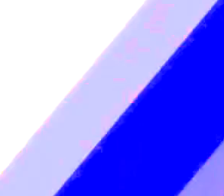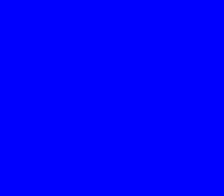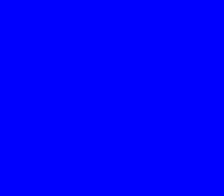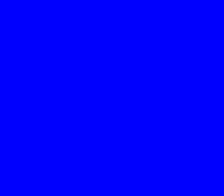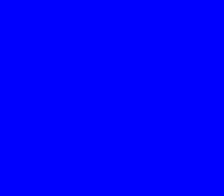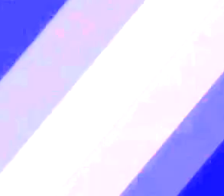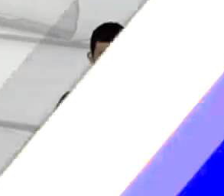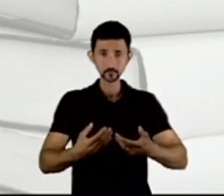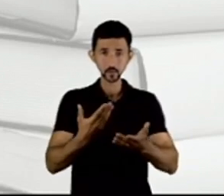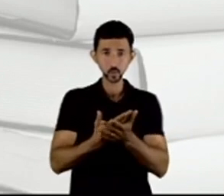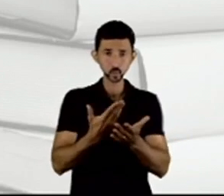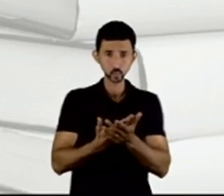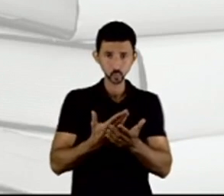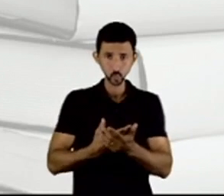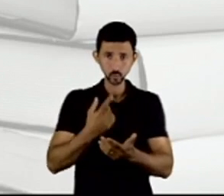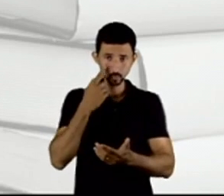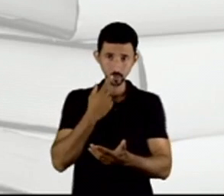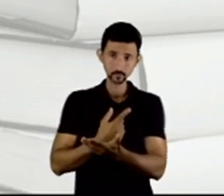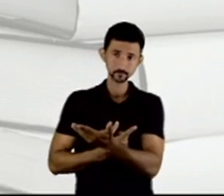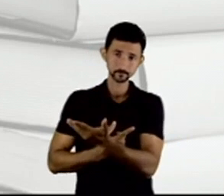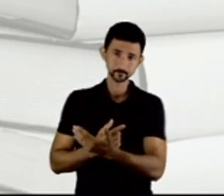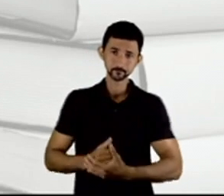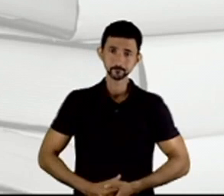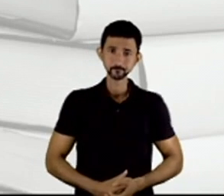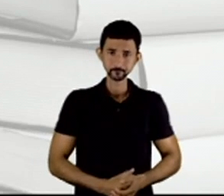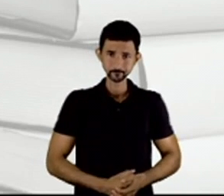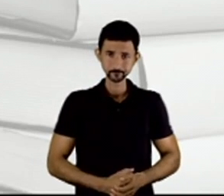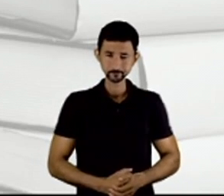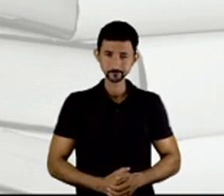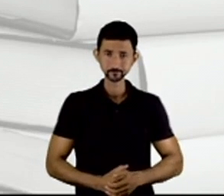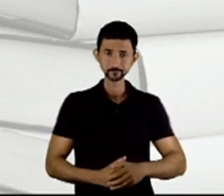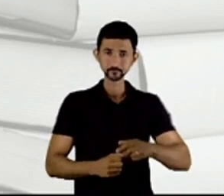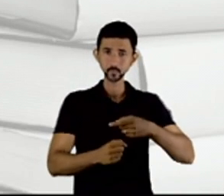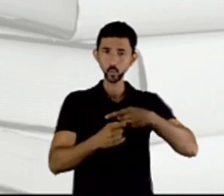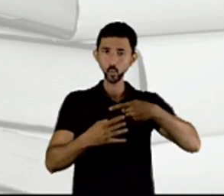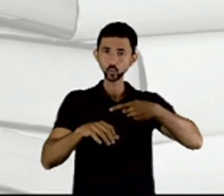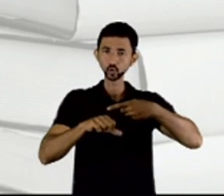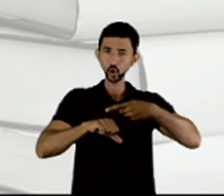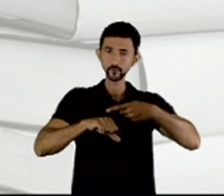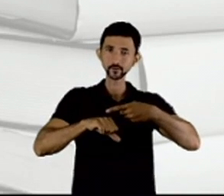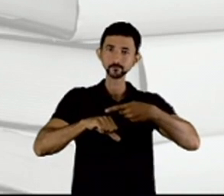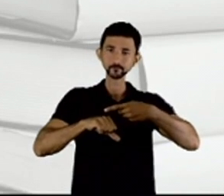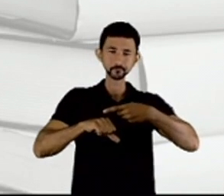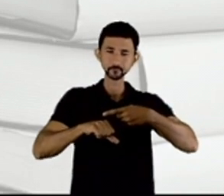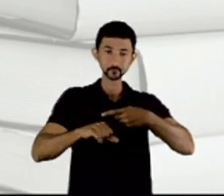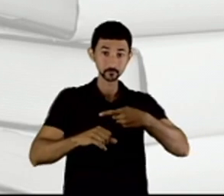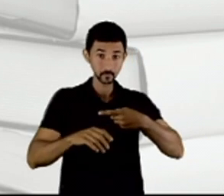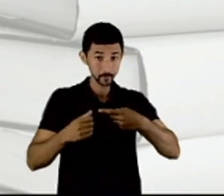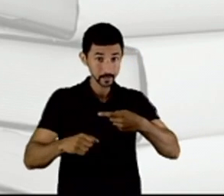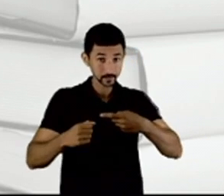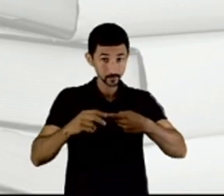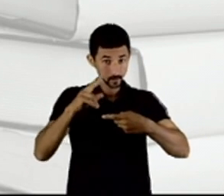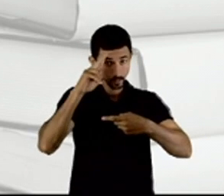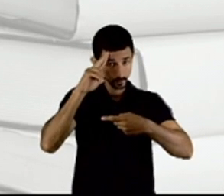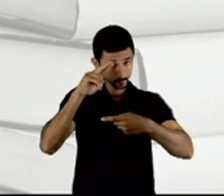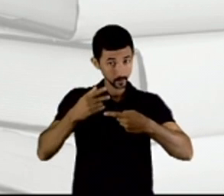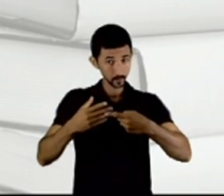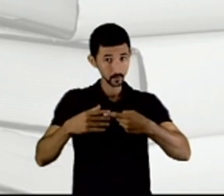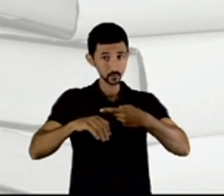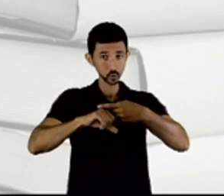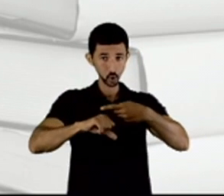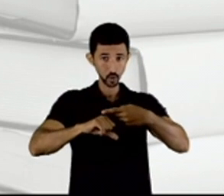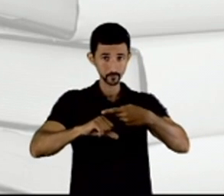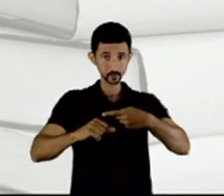falou, os denominadores são formados somente pelo algarismo 9. Não podemos esquecer essa